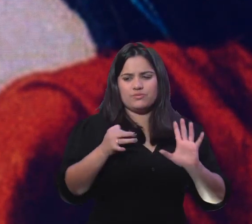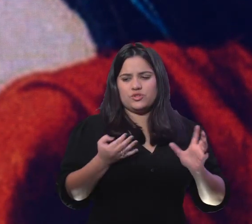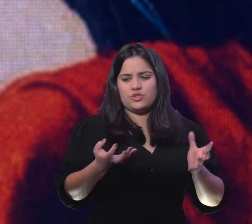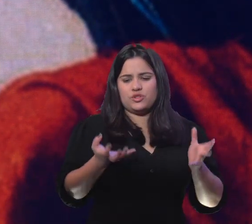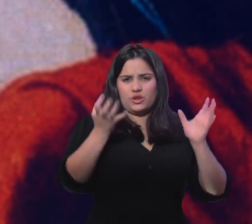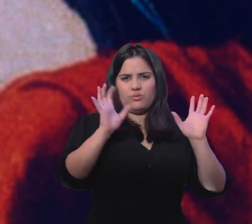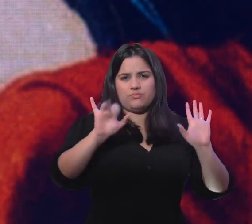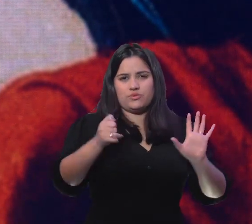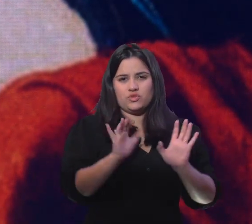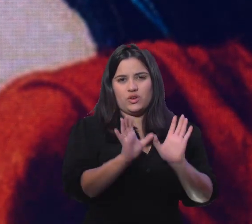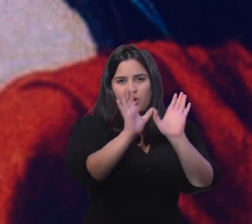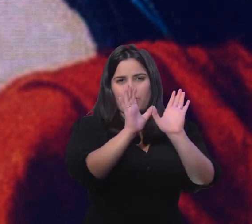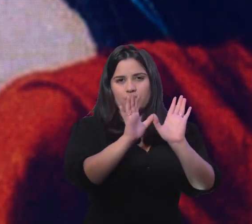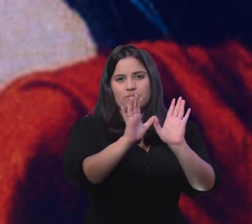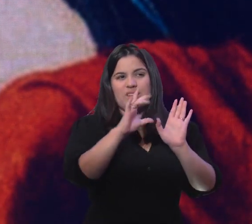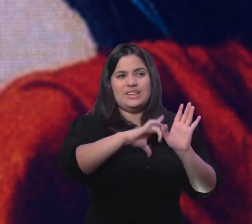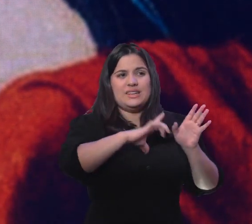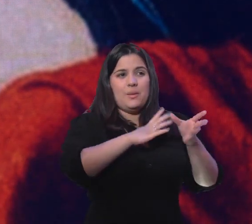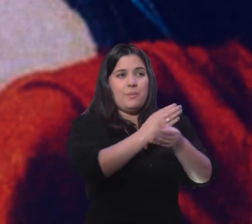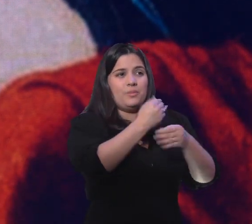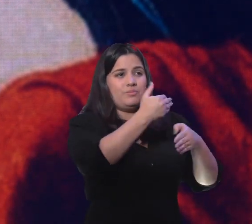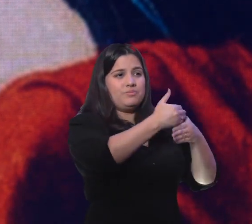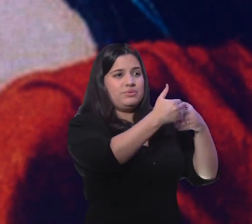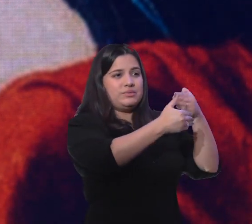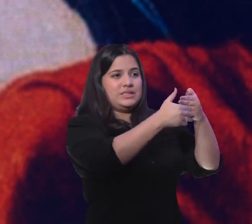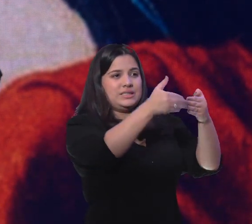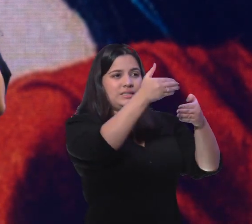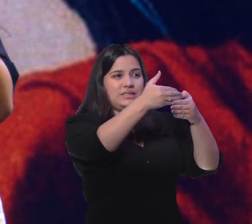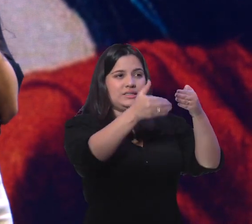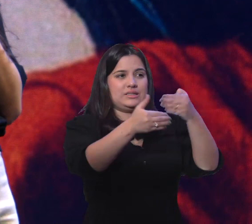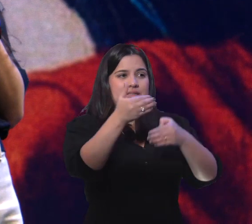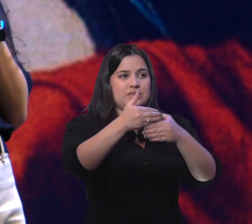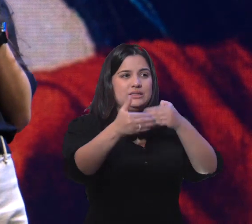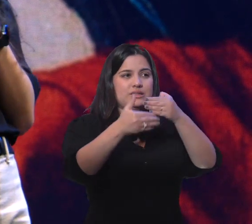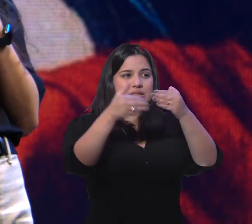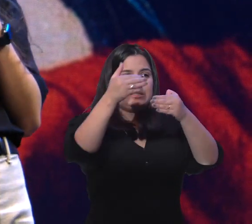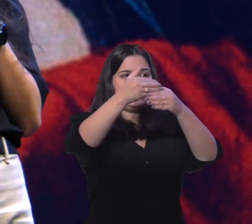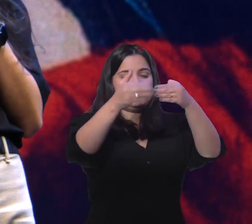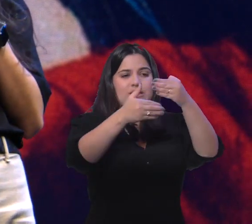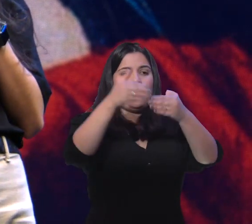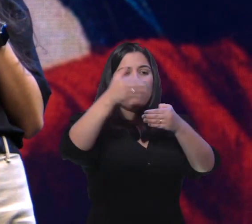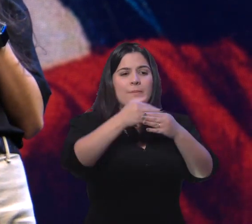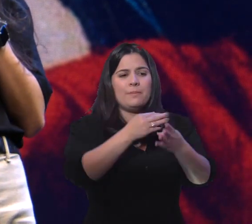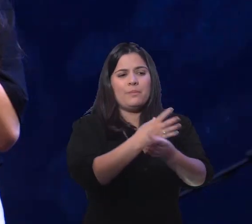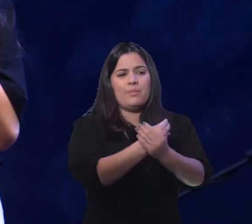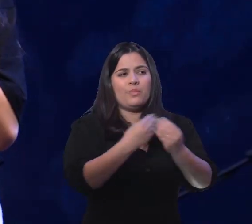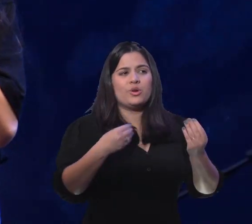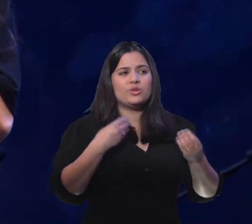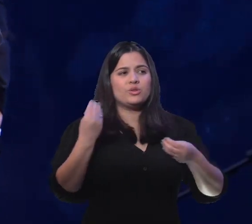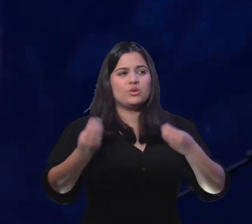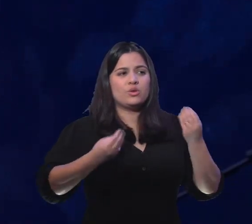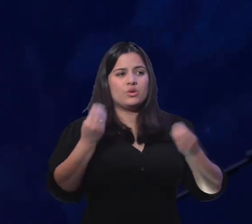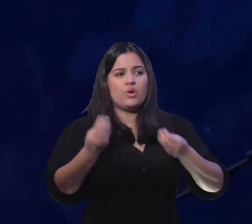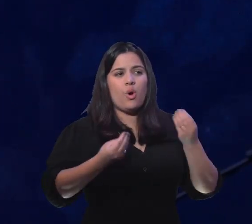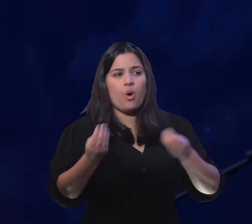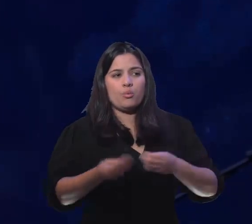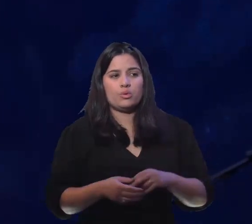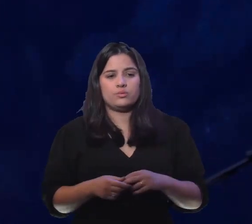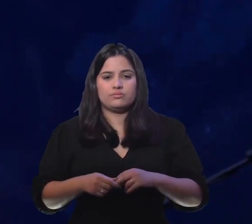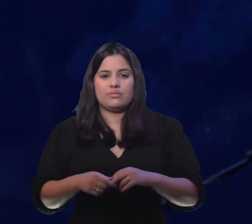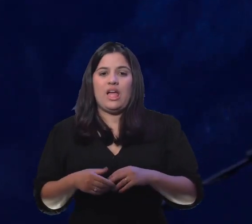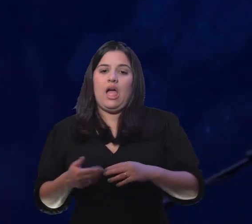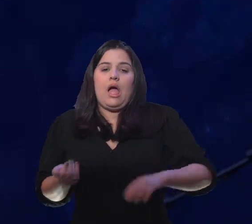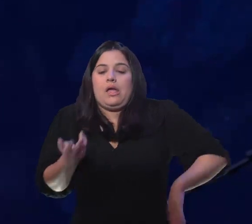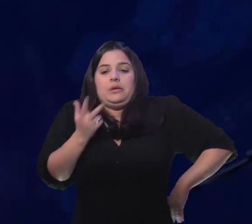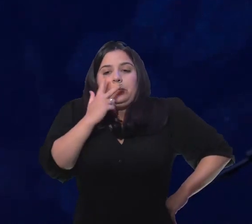tinham muitos muros em volta. Aí você pensa: como que o povo conseguiu derrubar os muros para invadir a cidade? Você deve pensar: eles devem ter